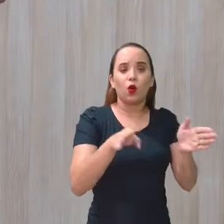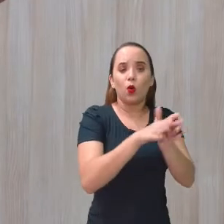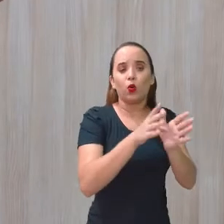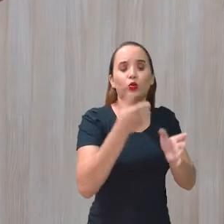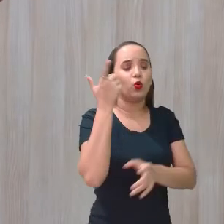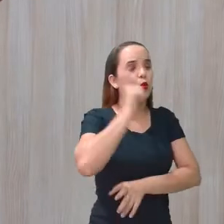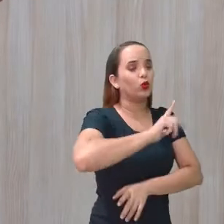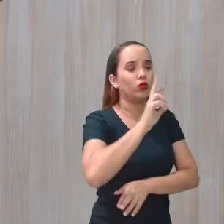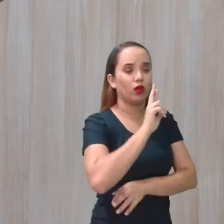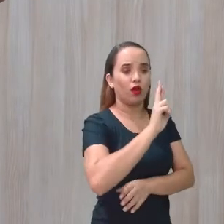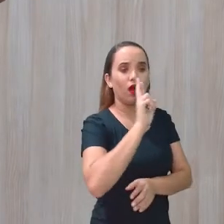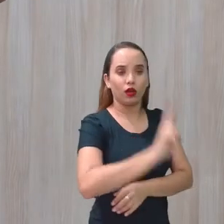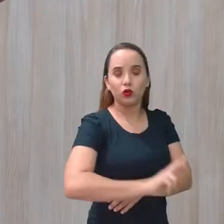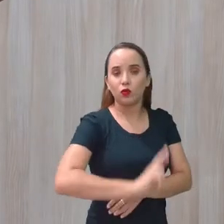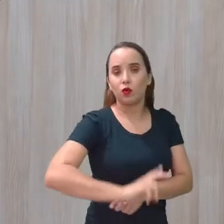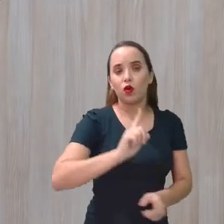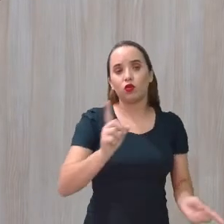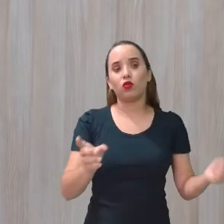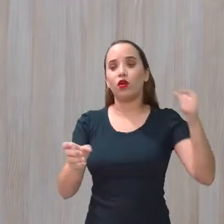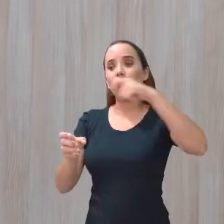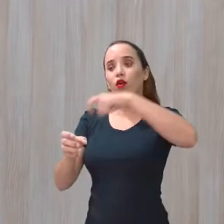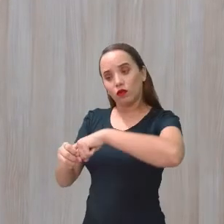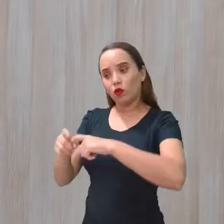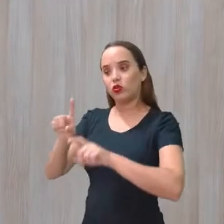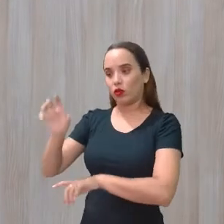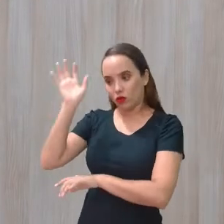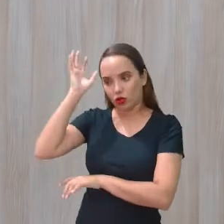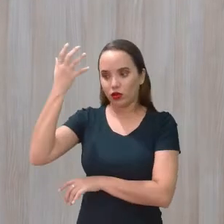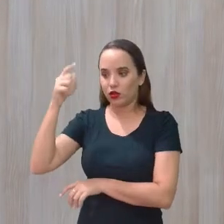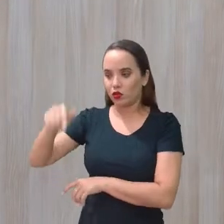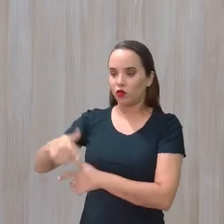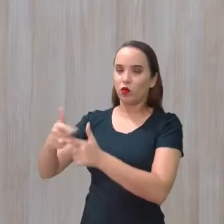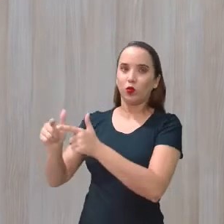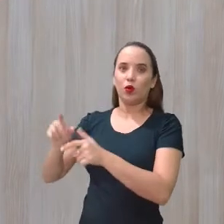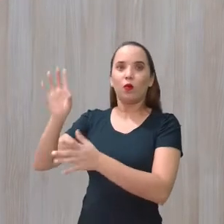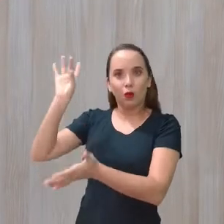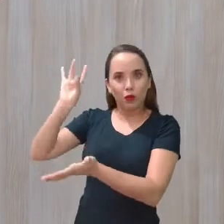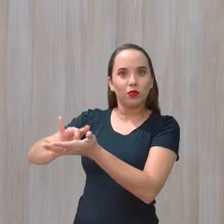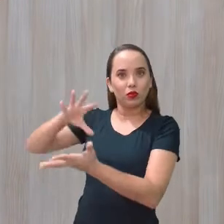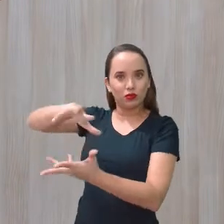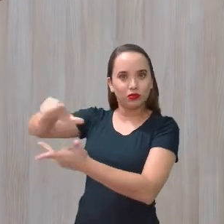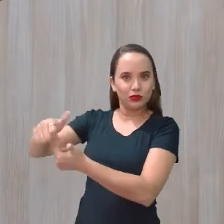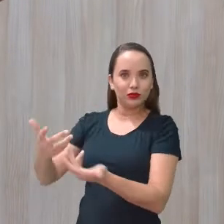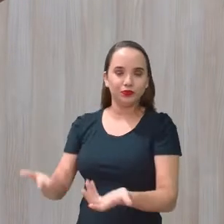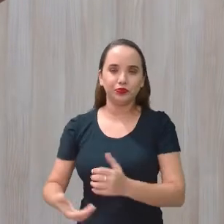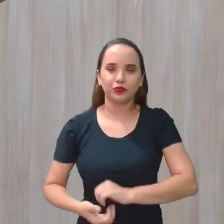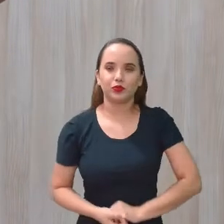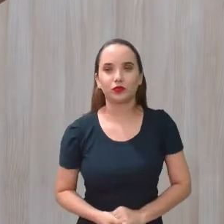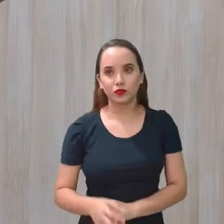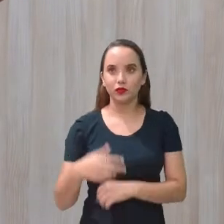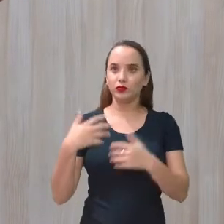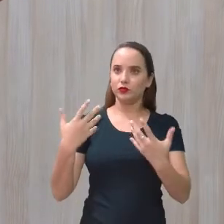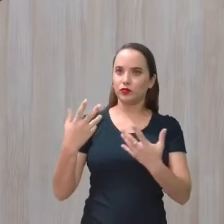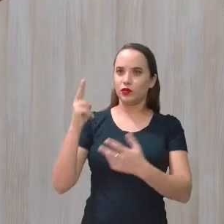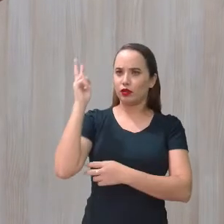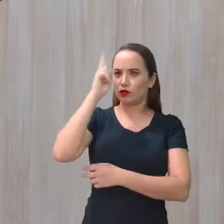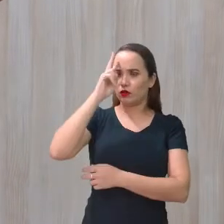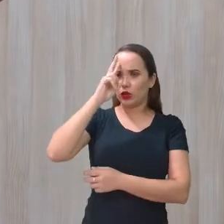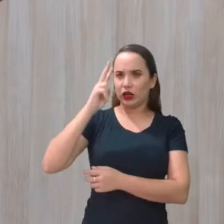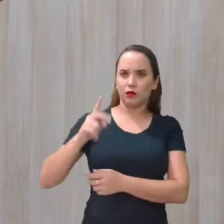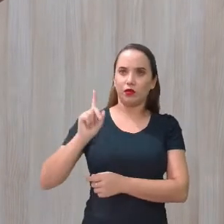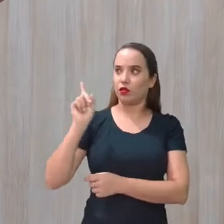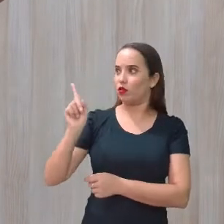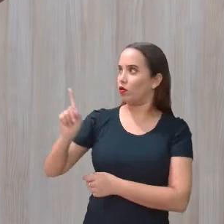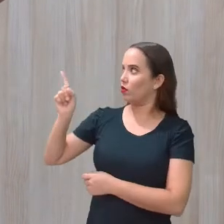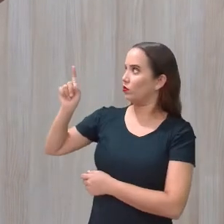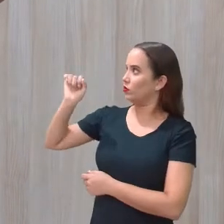uma das funções que você tem numa equação, tá bom? Então, lembrando que a gente fez na aula anterior, né? Ou seja, essa